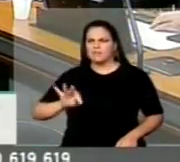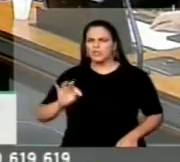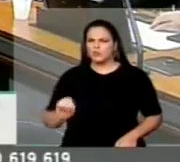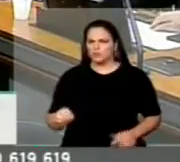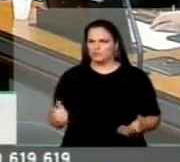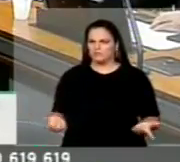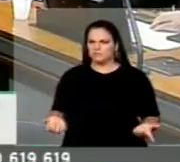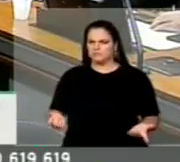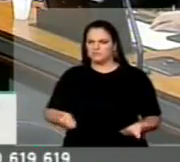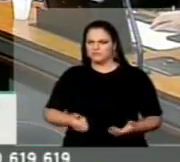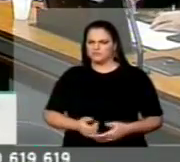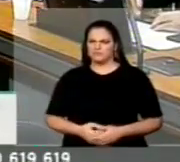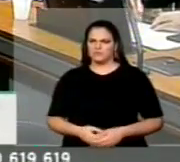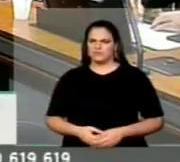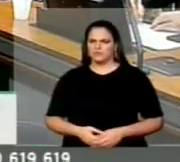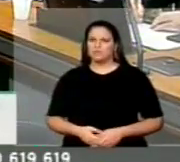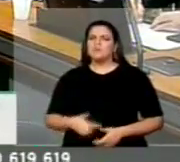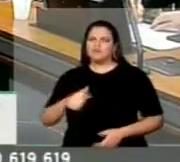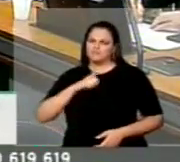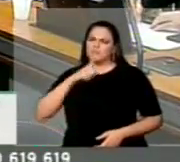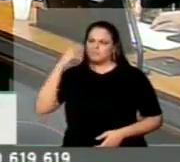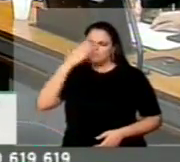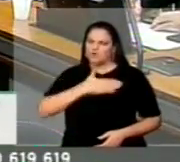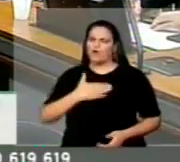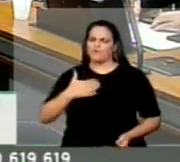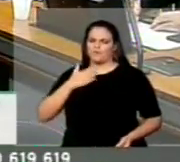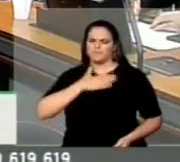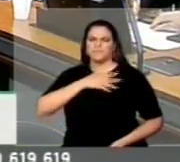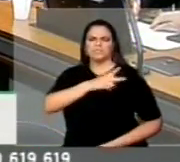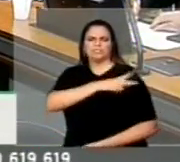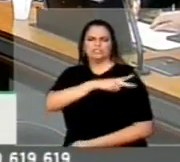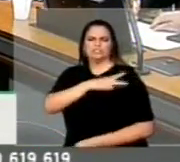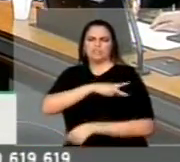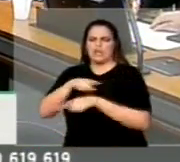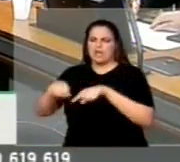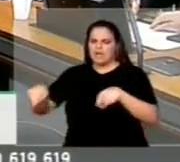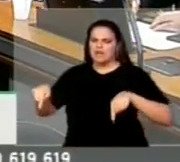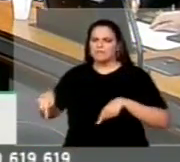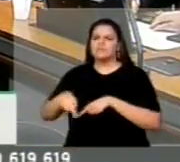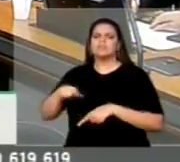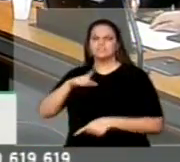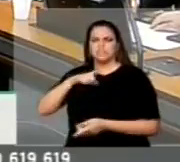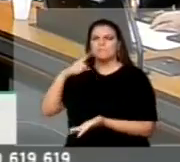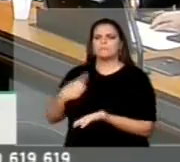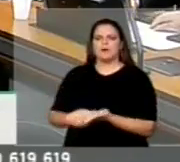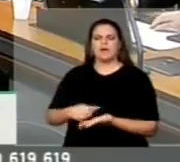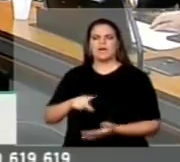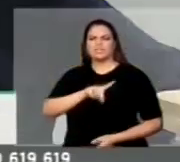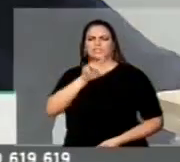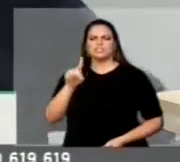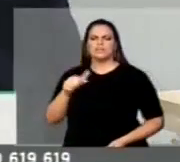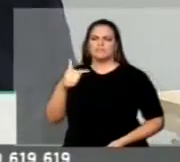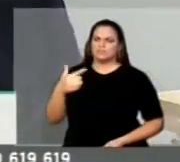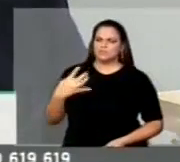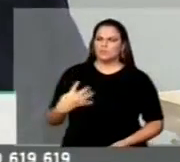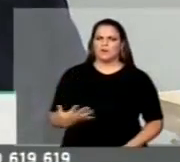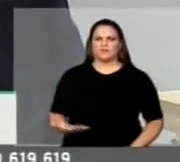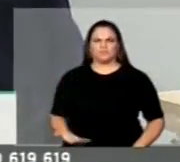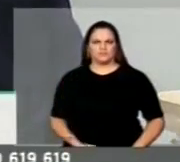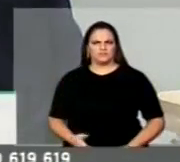marcadas. E eu posso comprovar isso, porque a minha chefe de gabinete estava com a oitiva marcada para o dia 24, 4 dias depois da apresentação da denúncia.